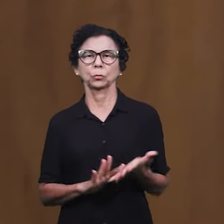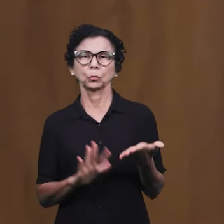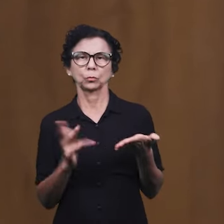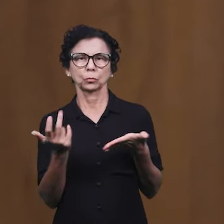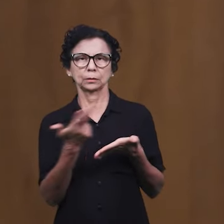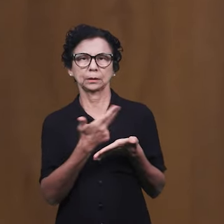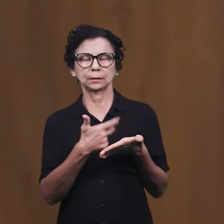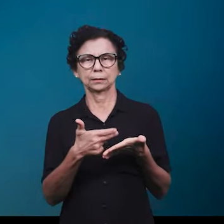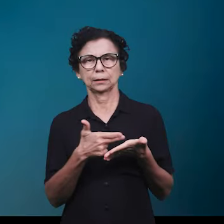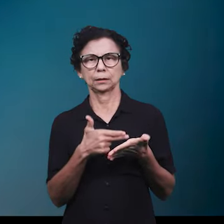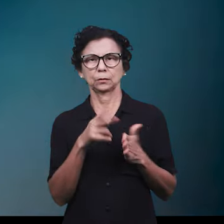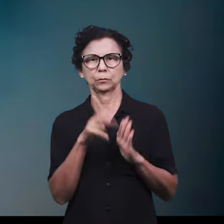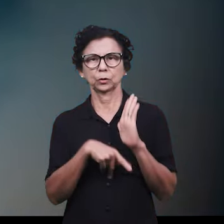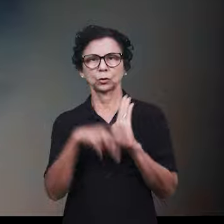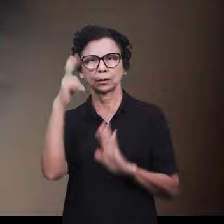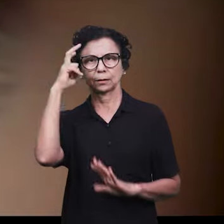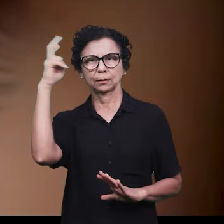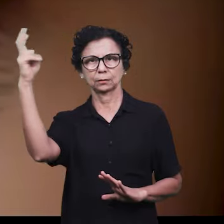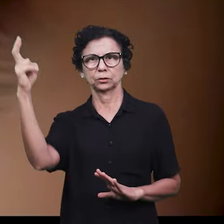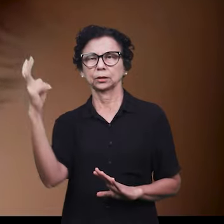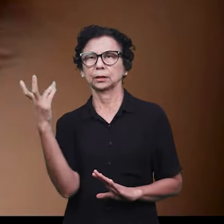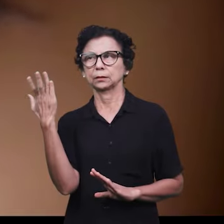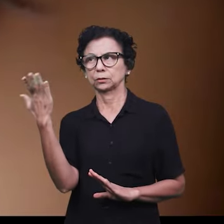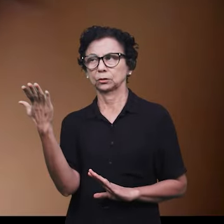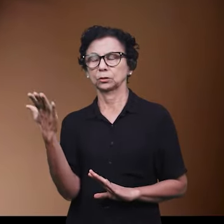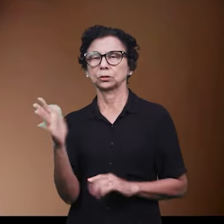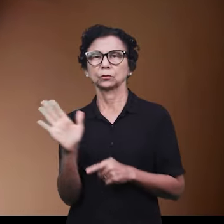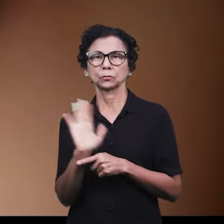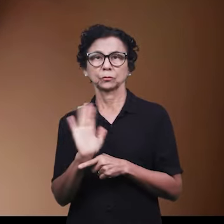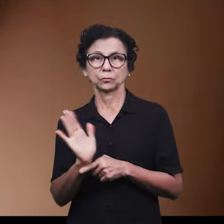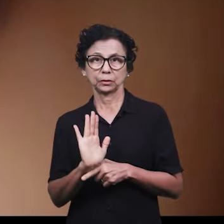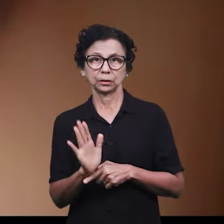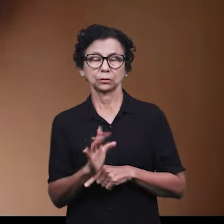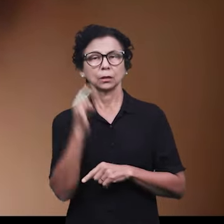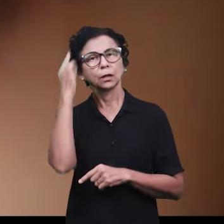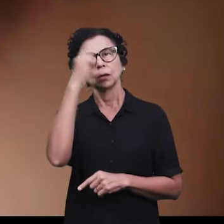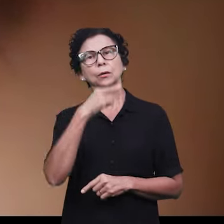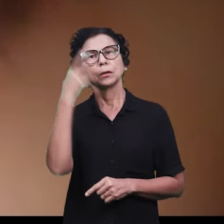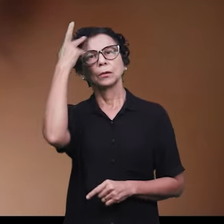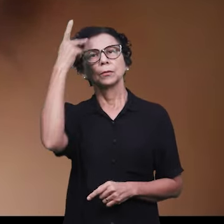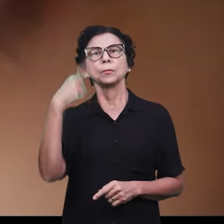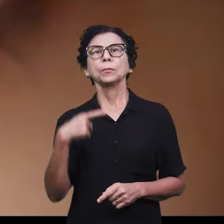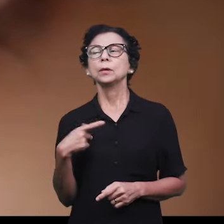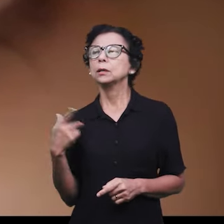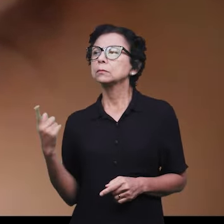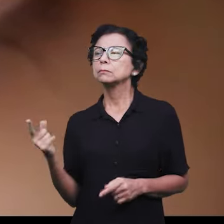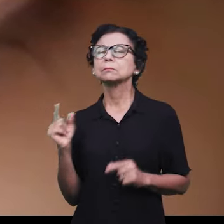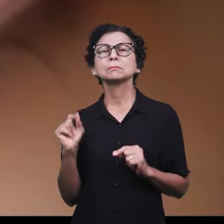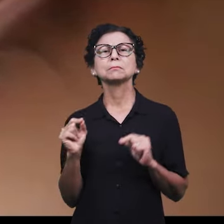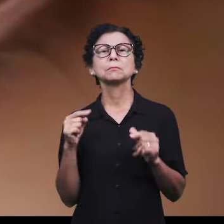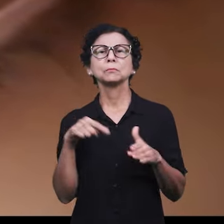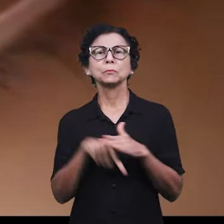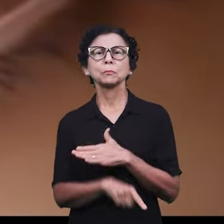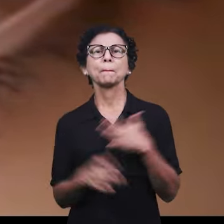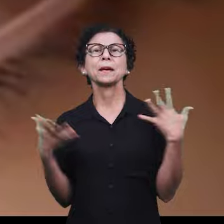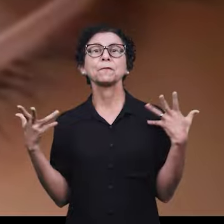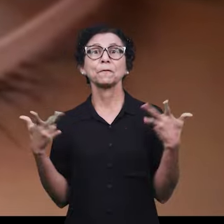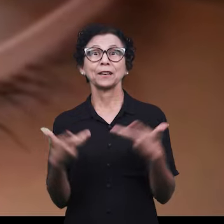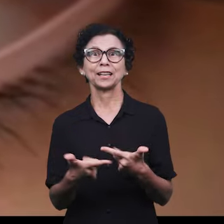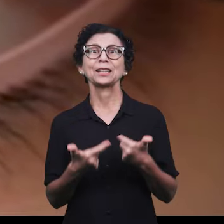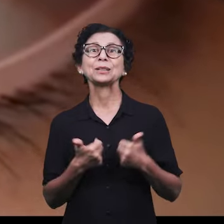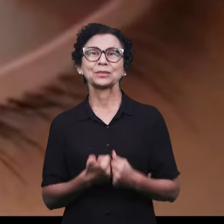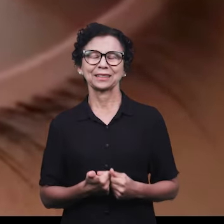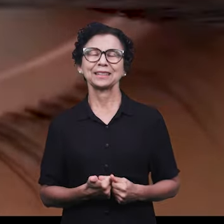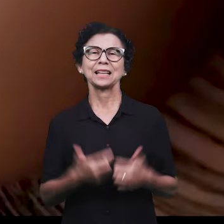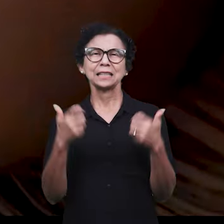vídeo. O pastor Fábio mencionou a respeito do olho humano. O olho humano é algo extraordinário, que ele vai exemplificar